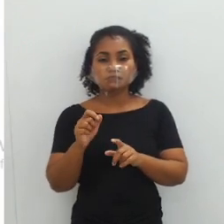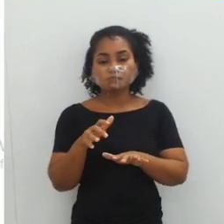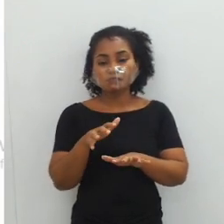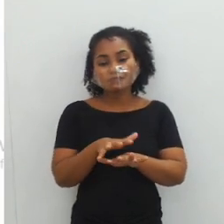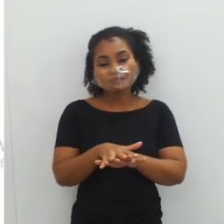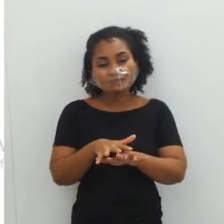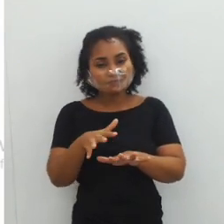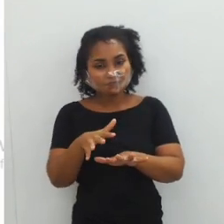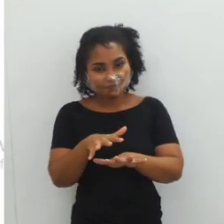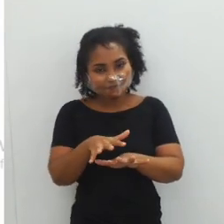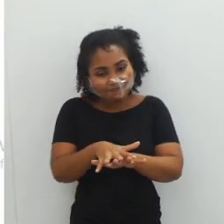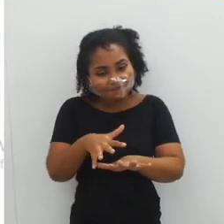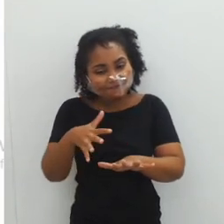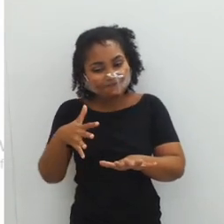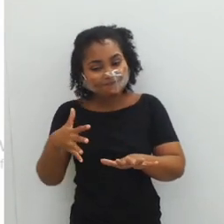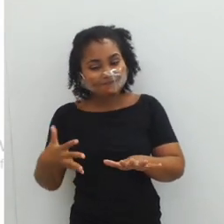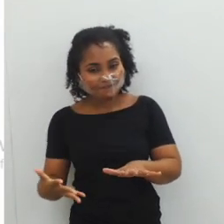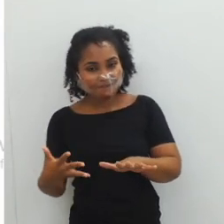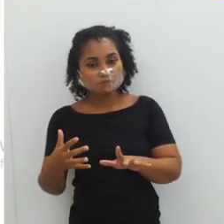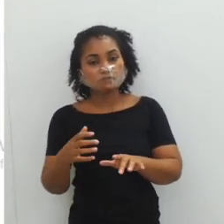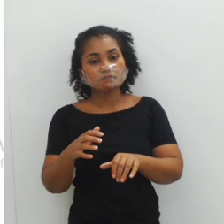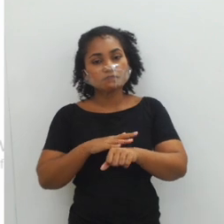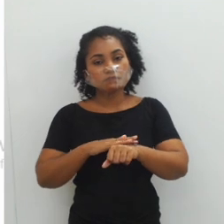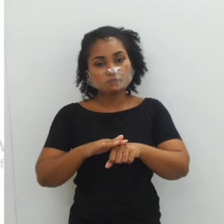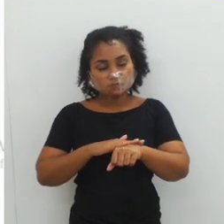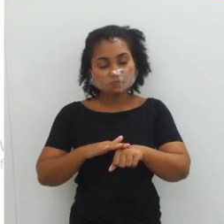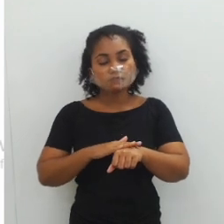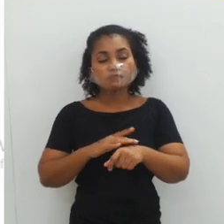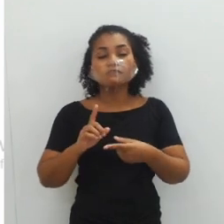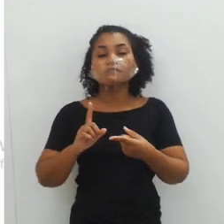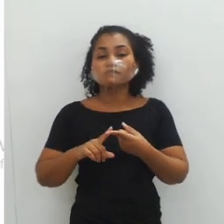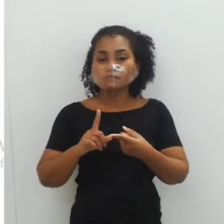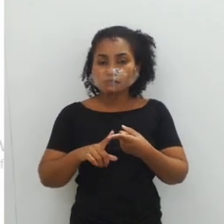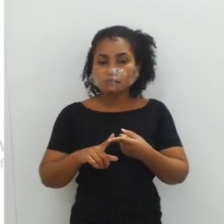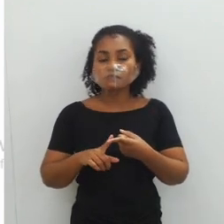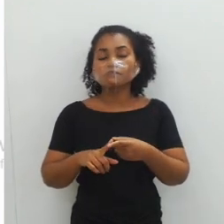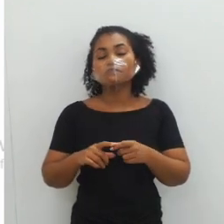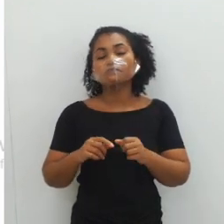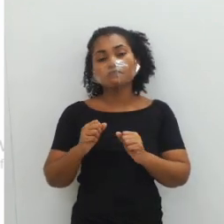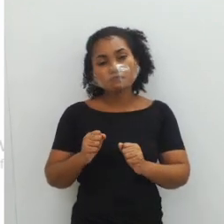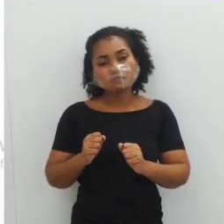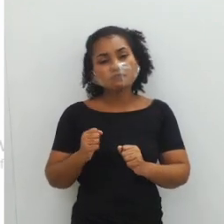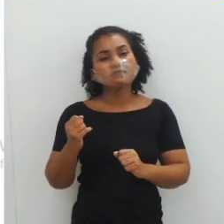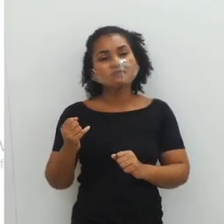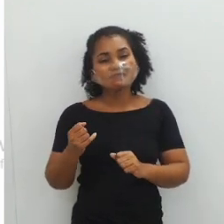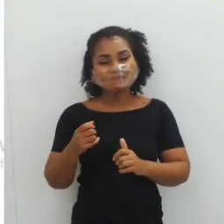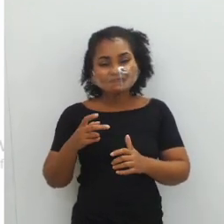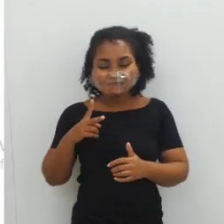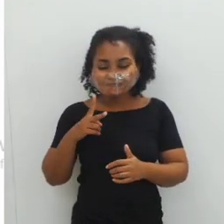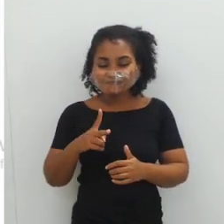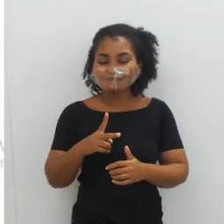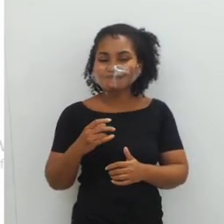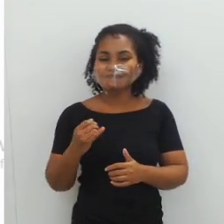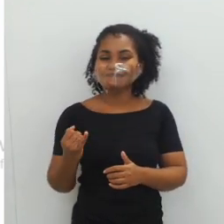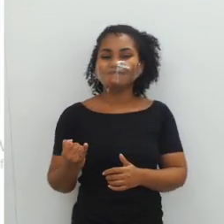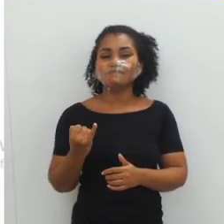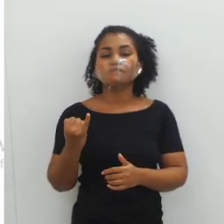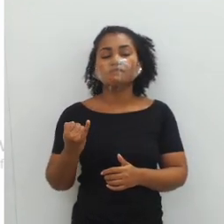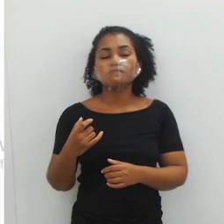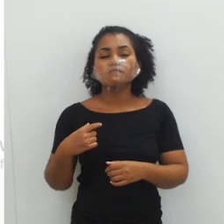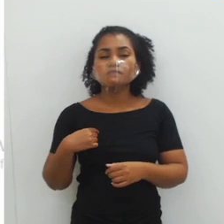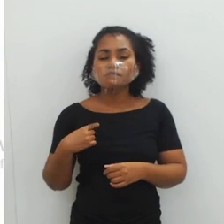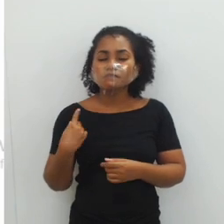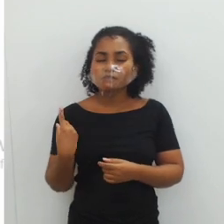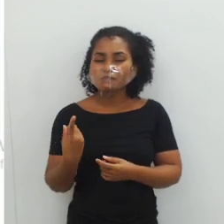racial. Assim como a segregação de gênero, a segregação racial também é muito forte. A gente não tem